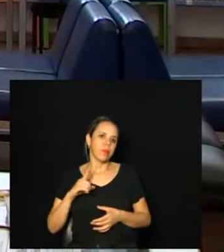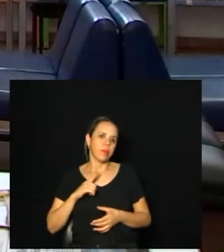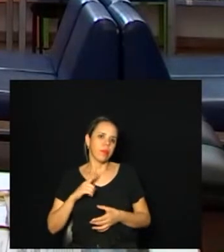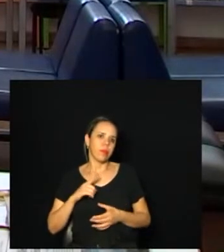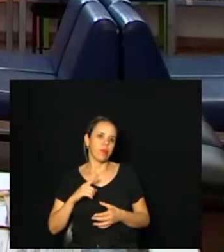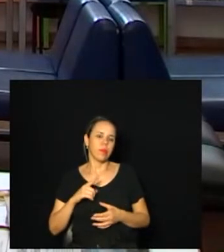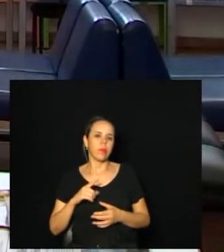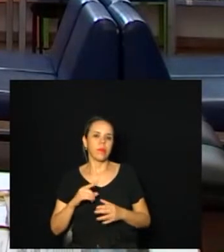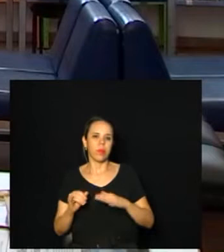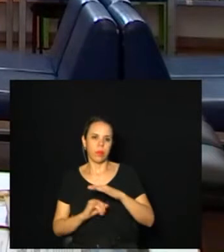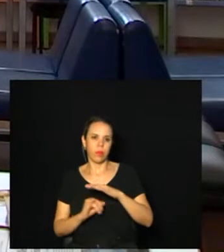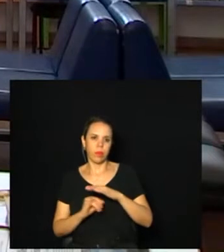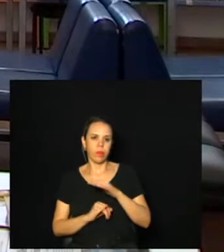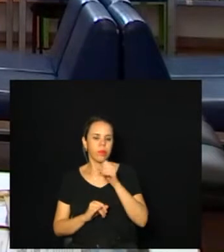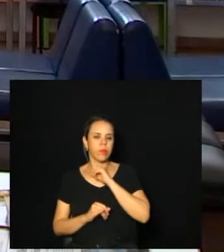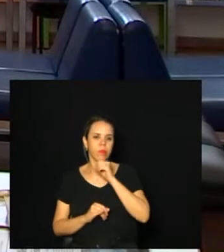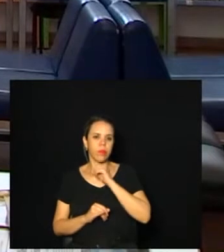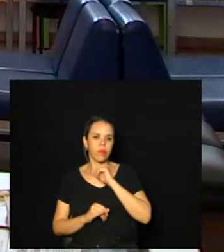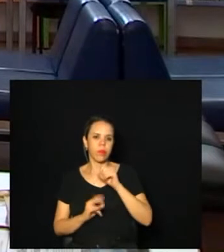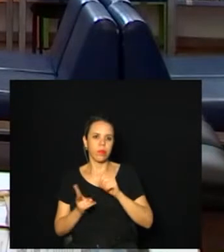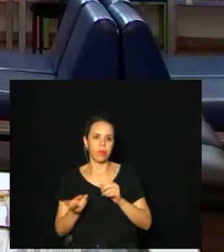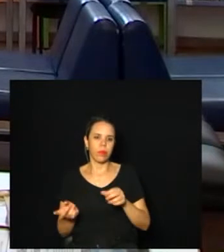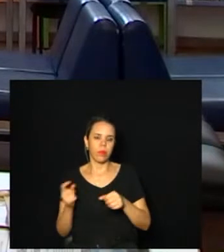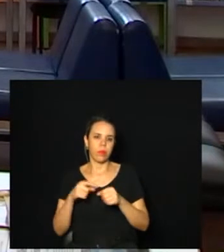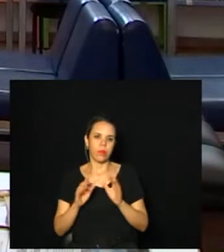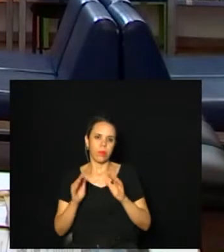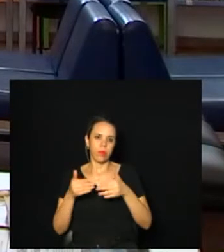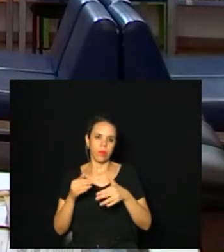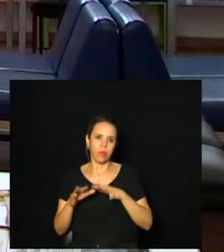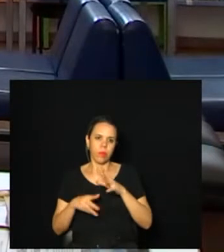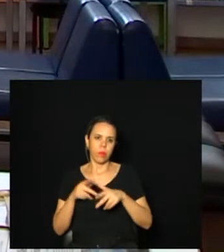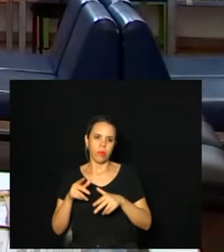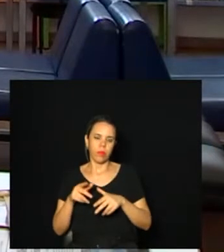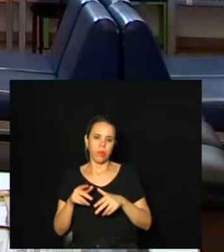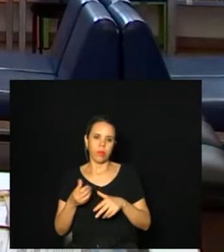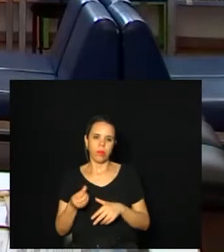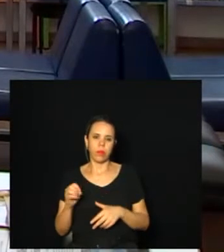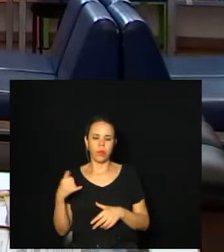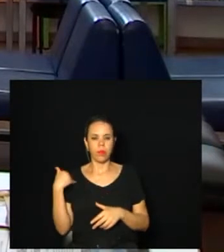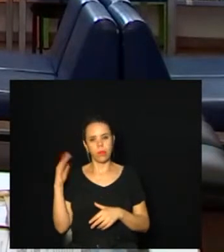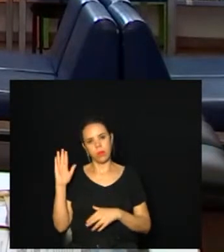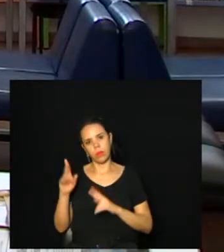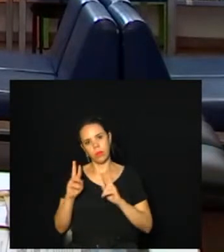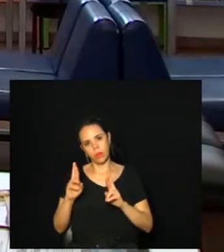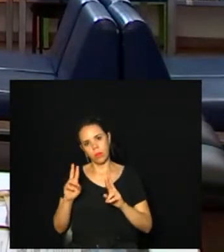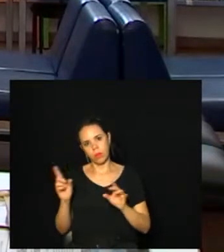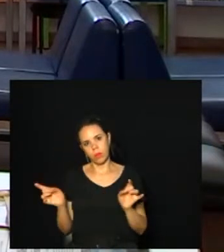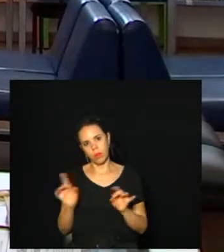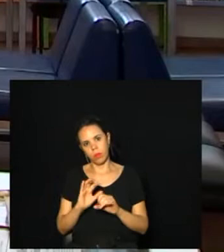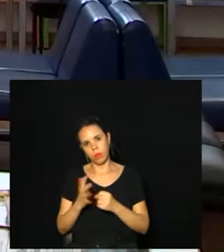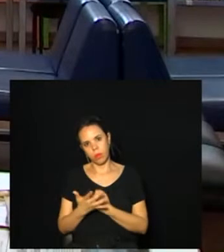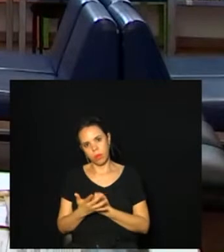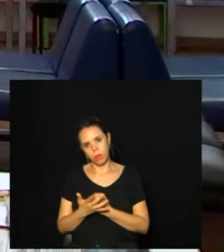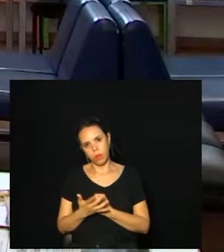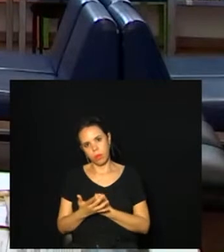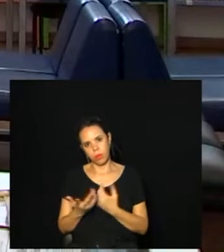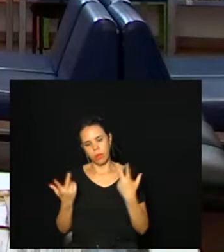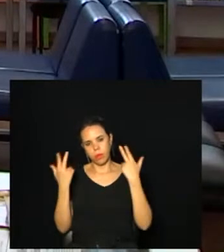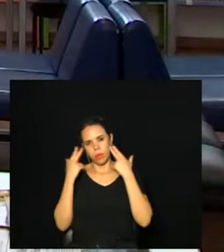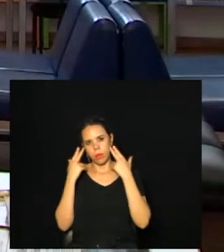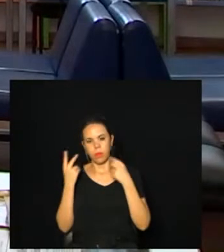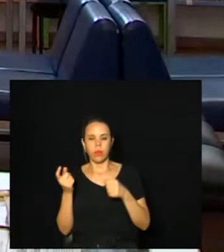Velhinhos também aqui. Então, sempre um espaço voltado também para mais 60 e esperamos pós-pandemia, aí, quando tudo se